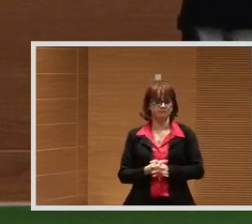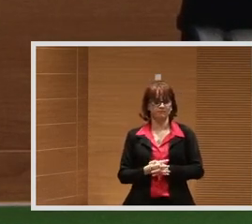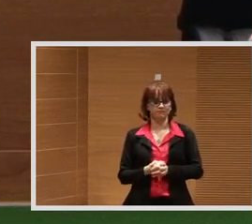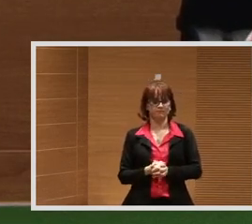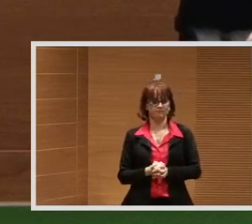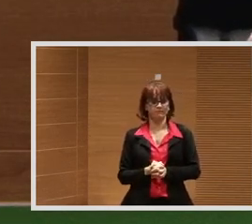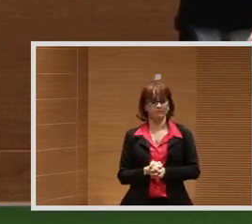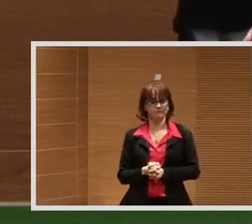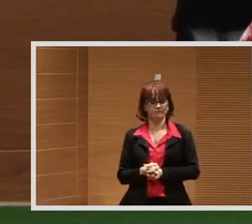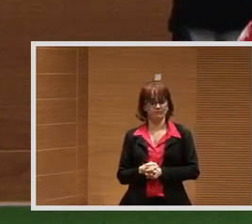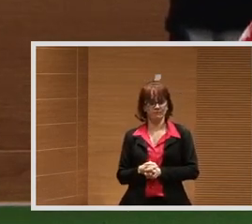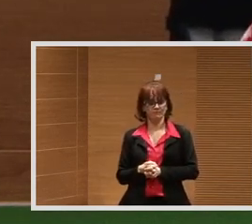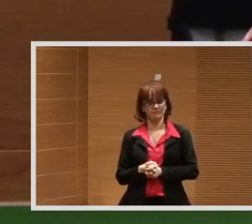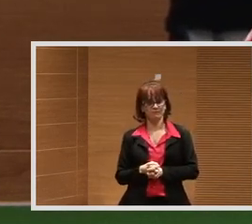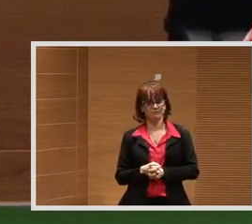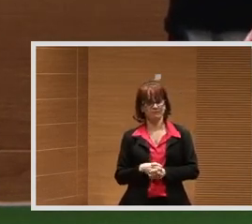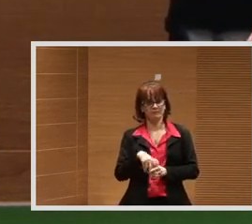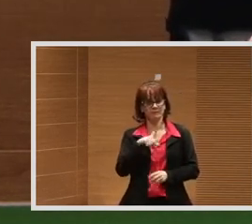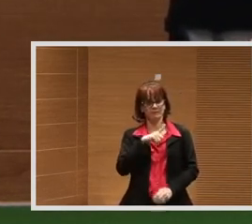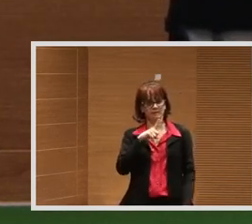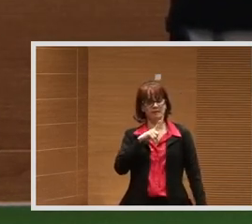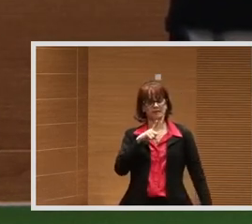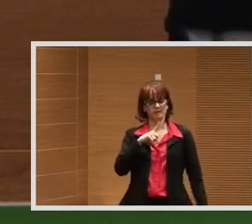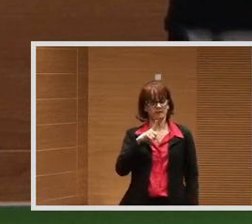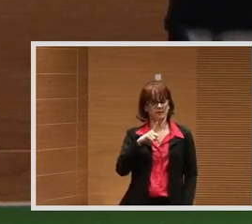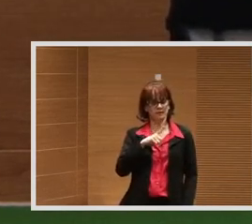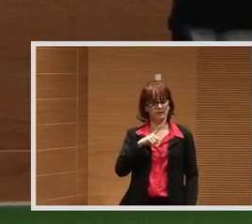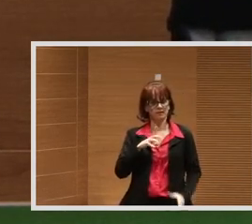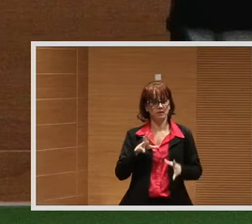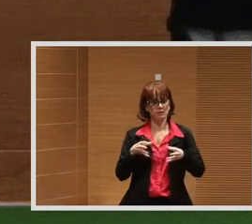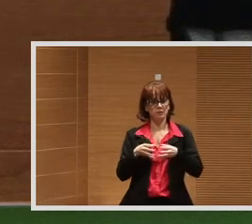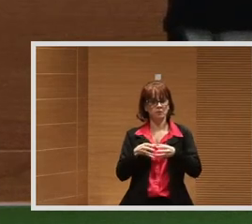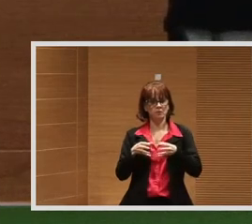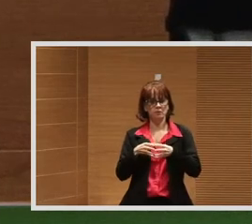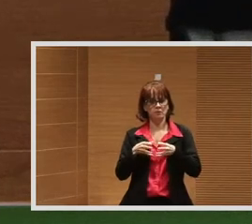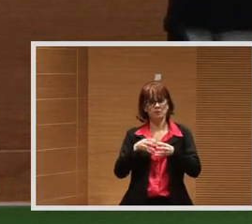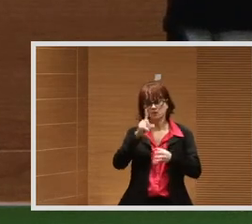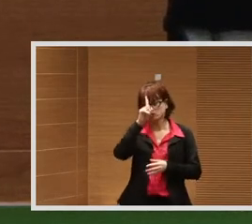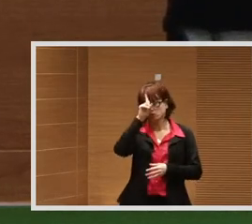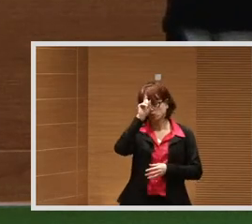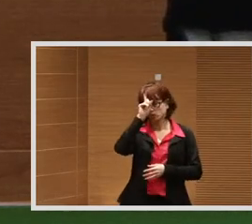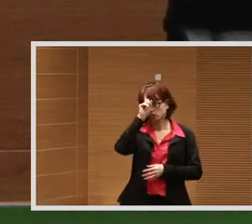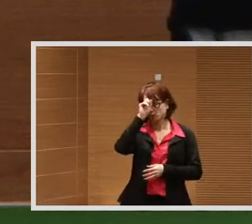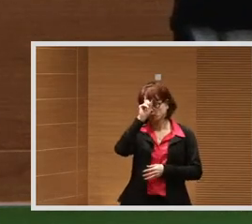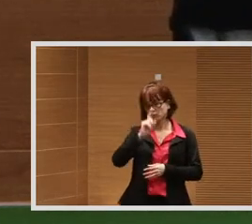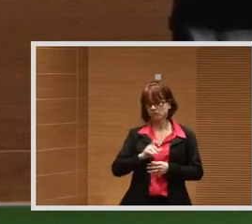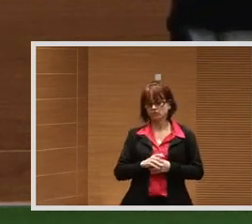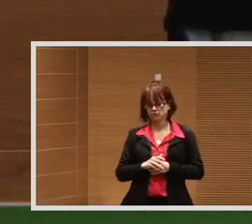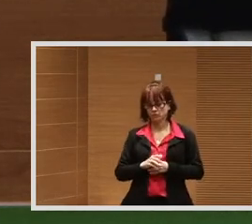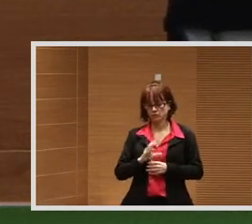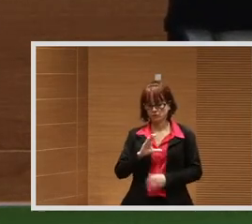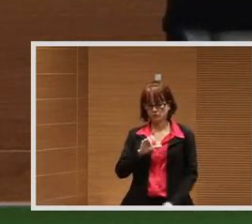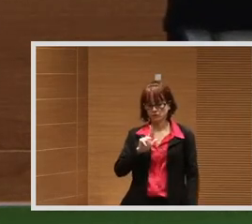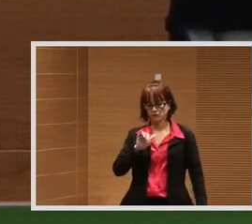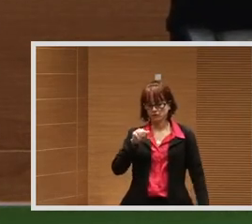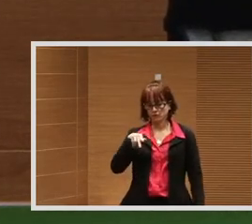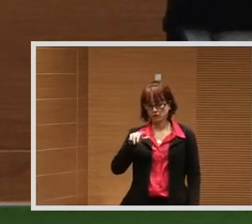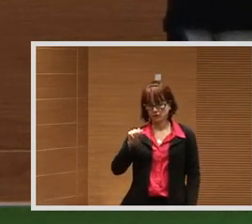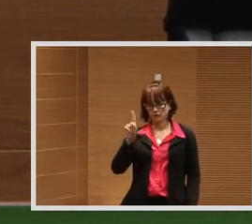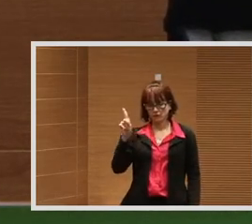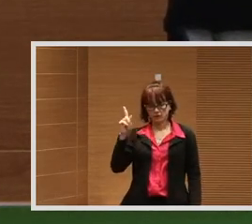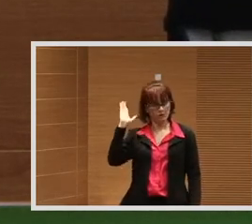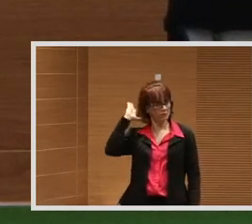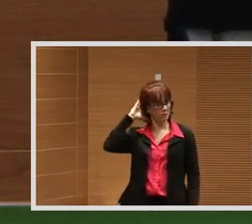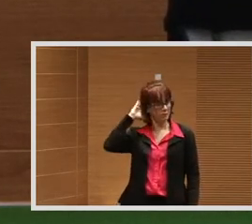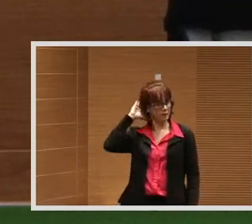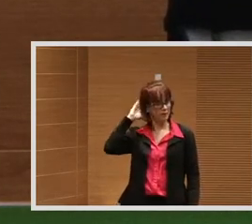Ela coordena um grupo no Hospital de Clínicas da Universidade Federal do Paraná chamado